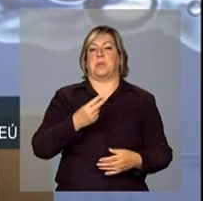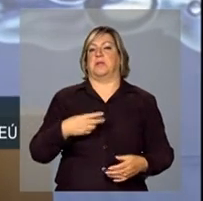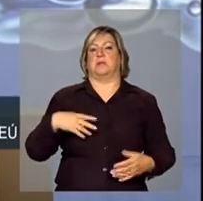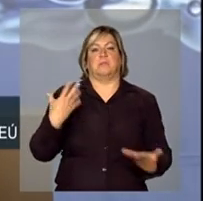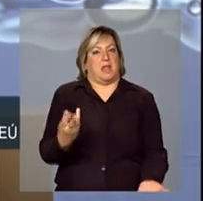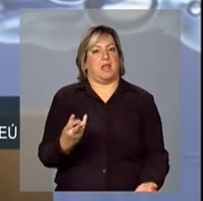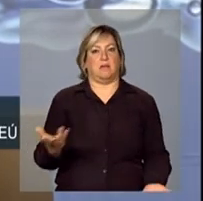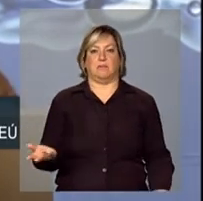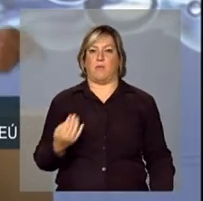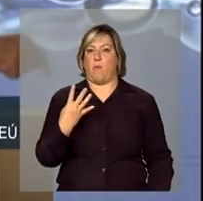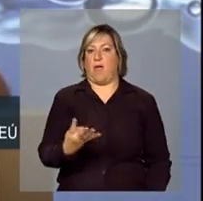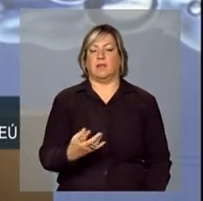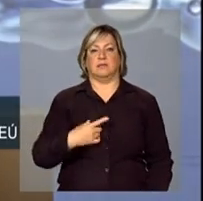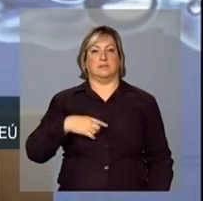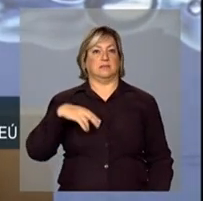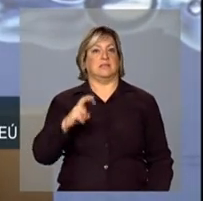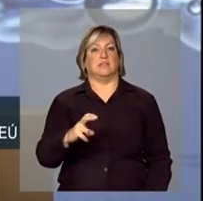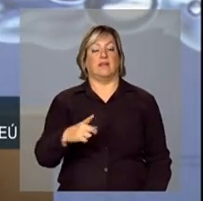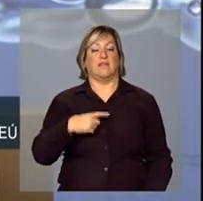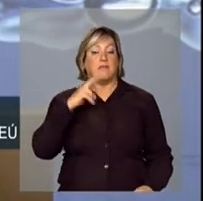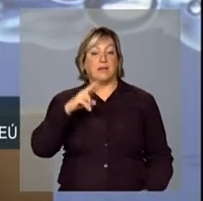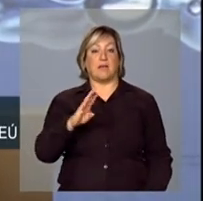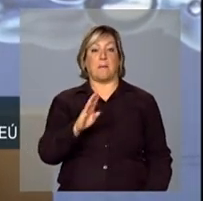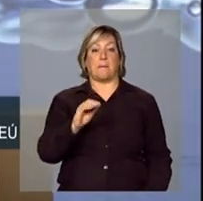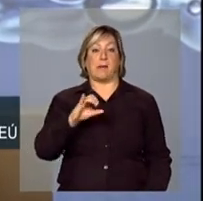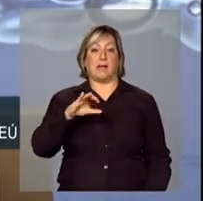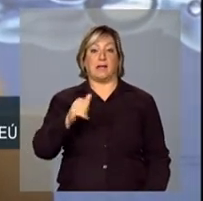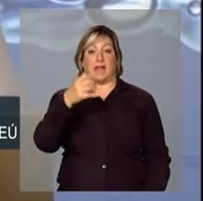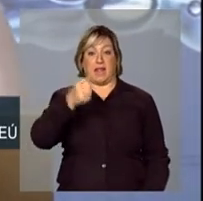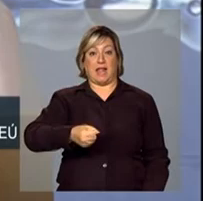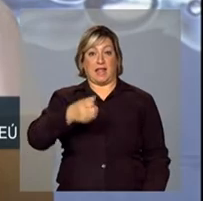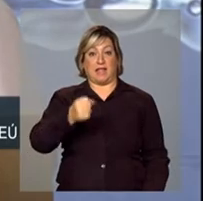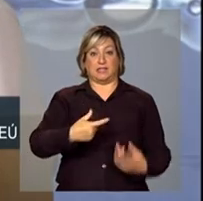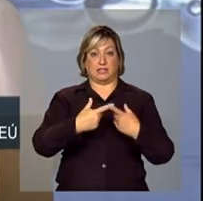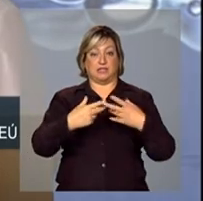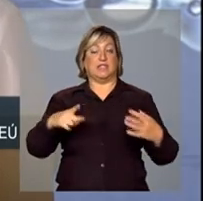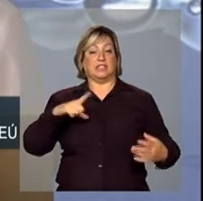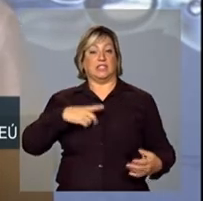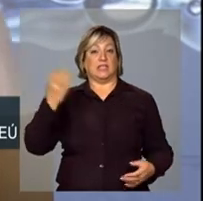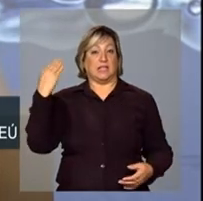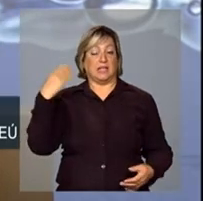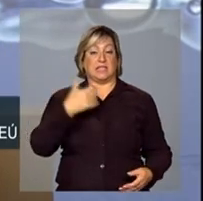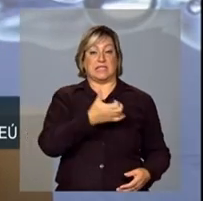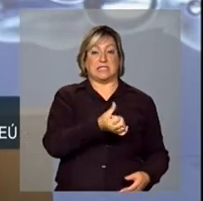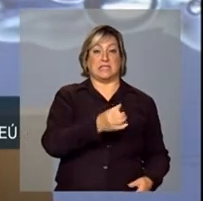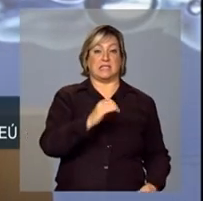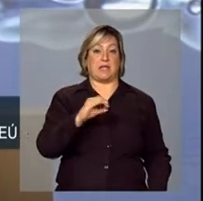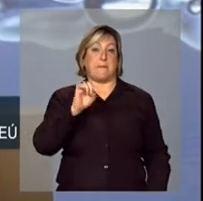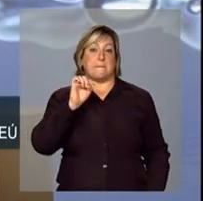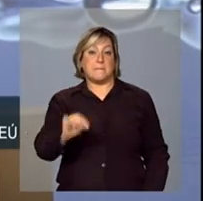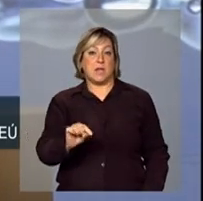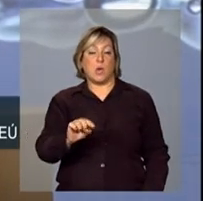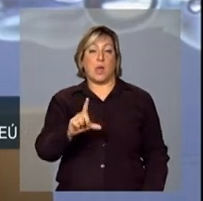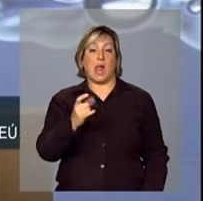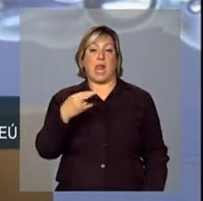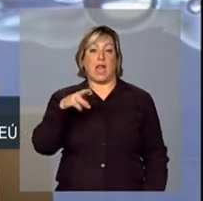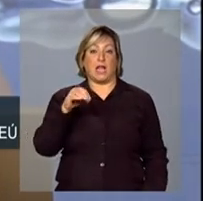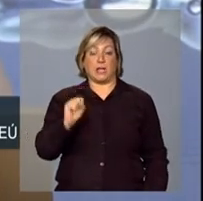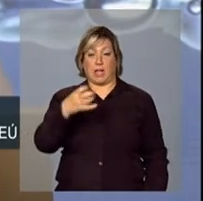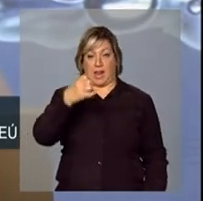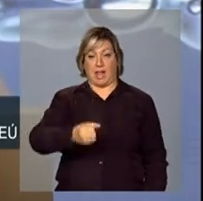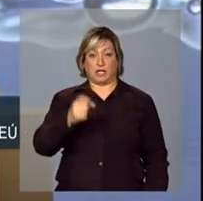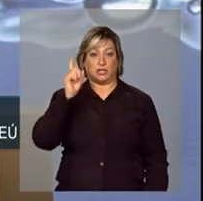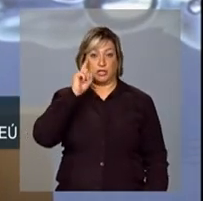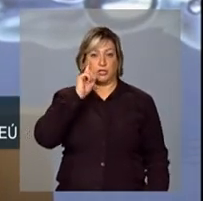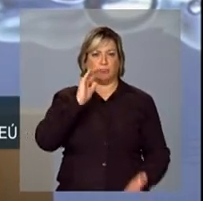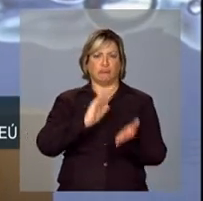2, por 3, por 4, por 5. Vimos uma bacia leiteira que tinha 600 mil litros de leite por dia passar